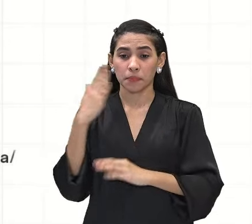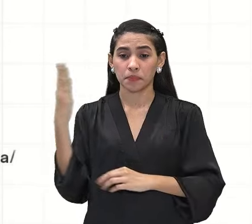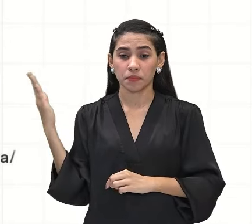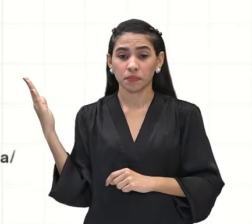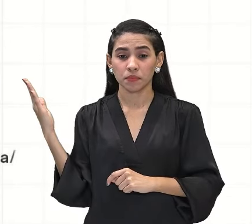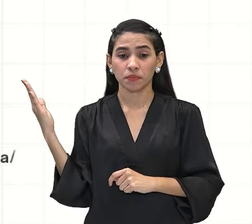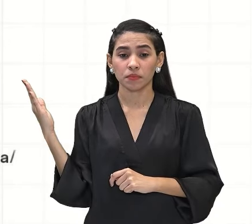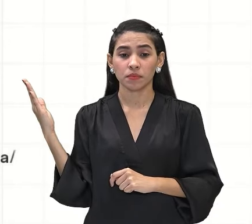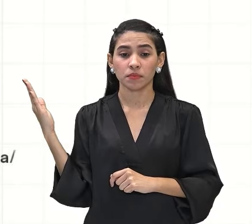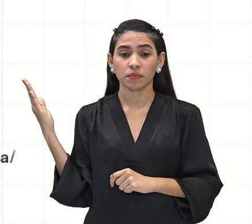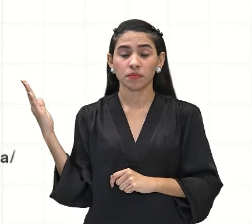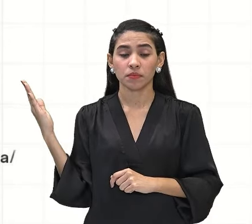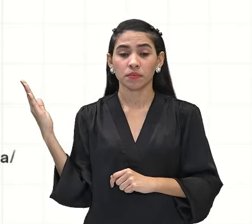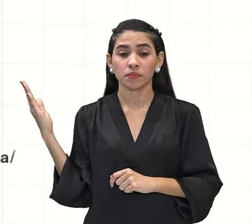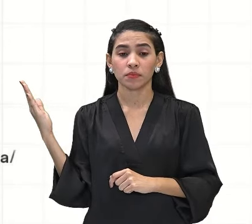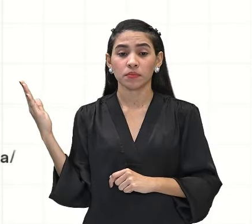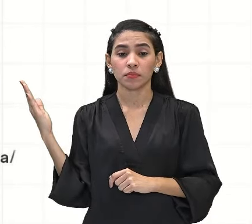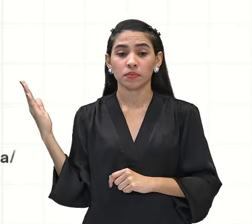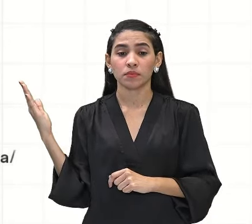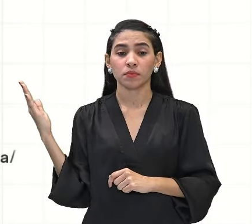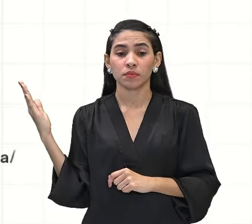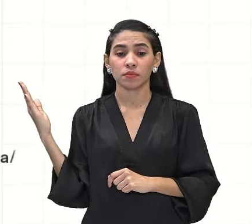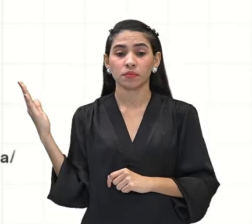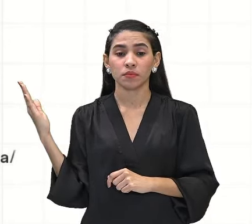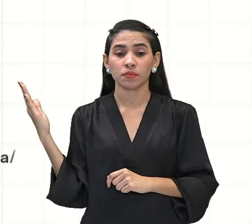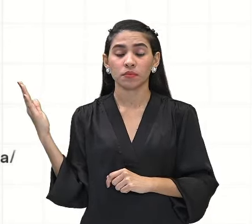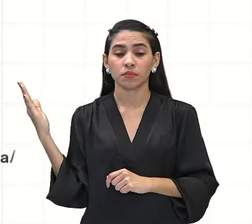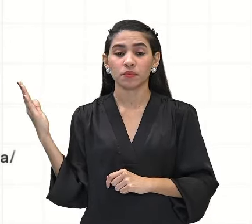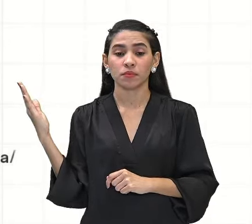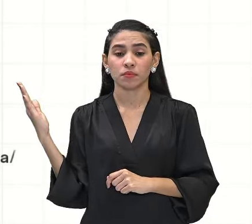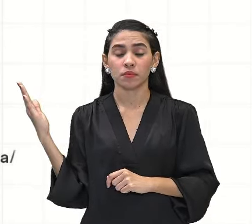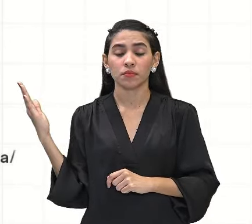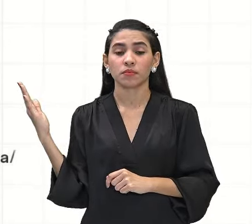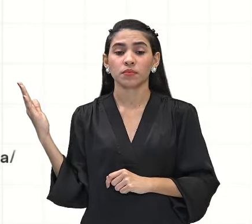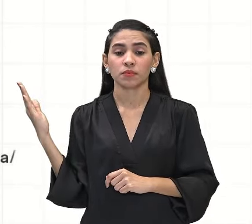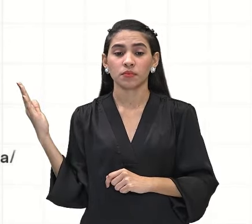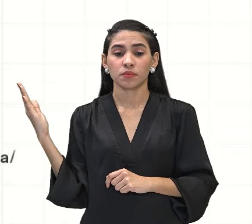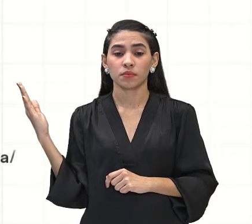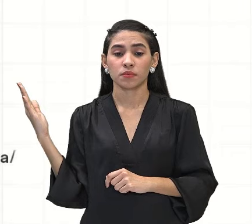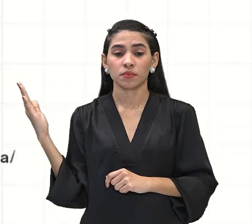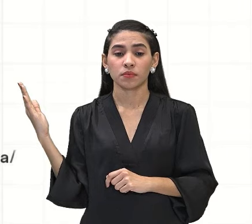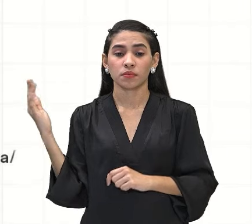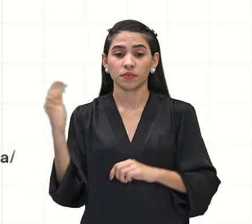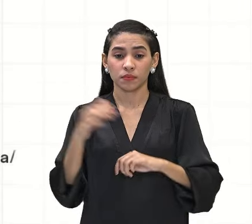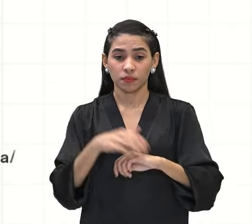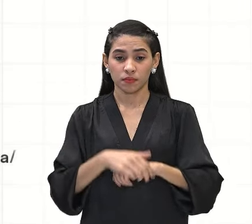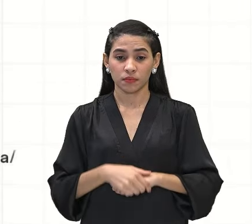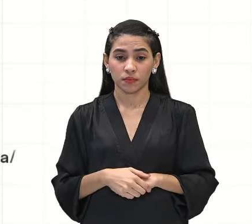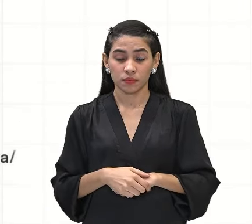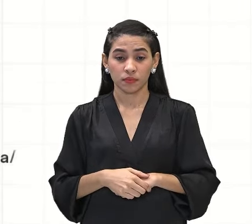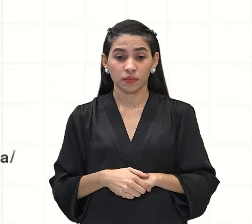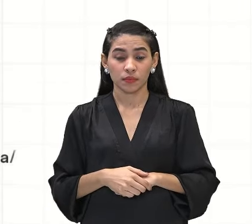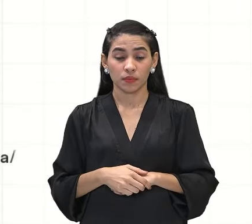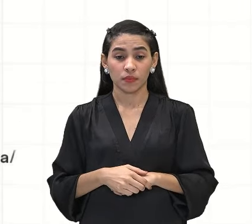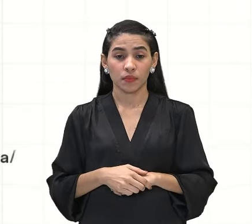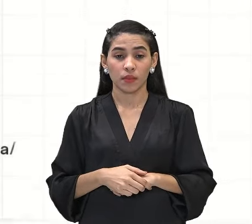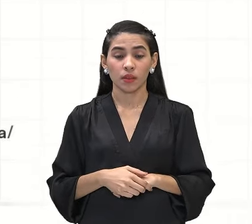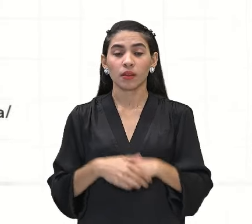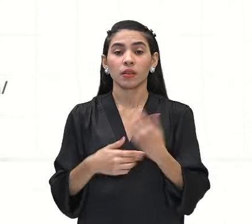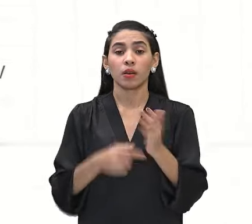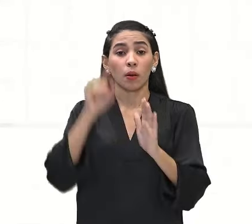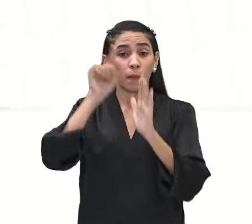percorrerá dados utilize pi = 3 então aqui nessa